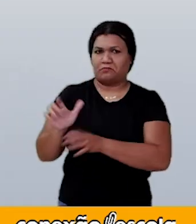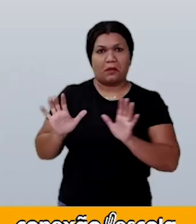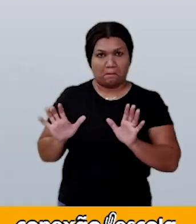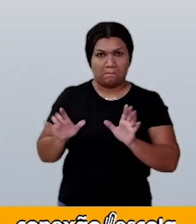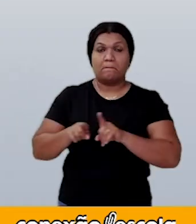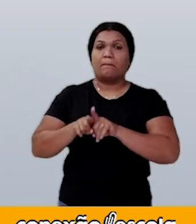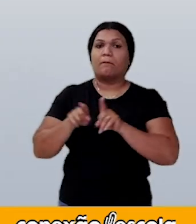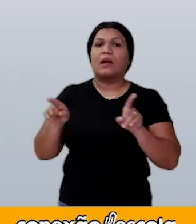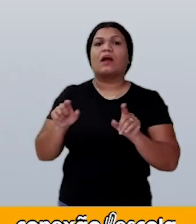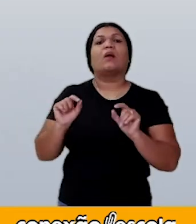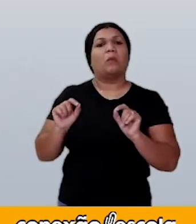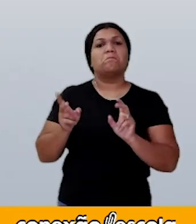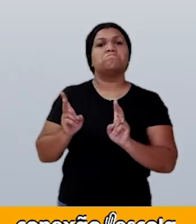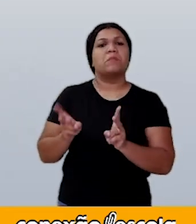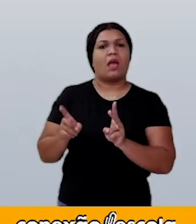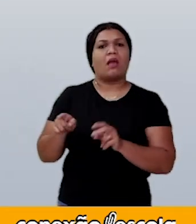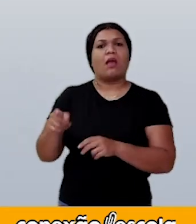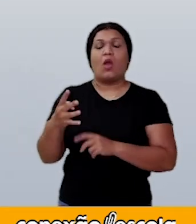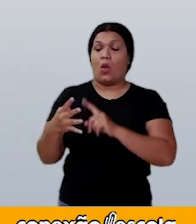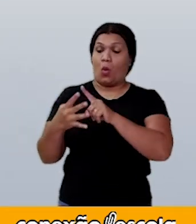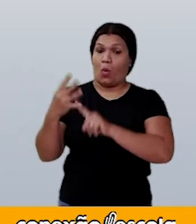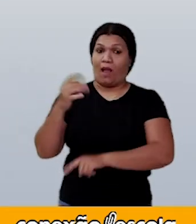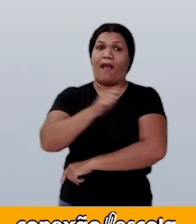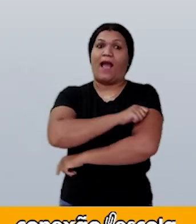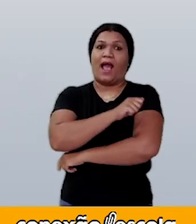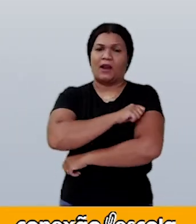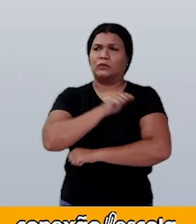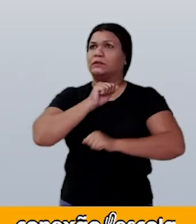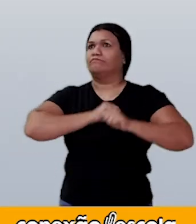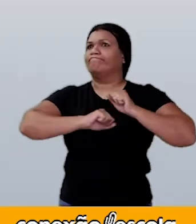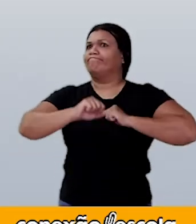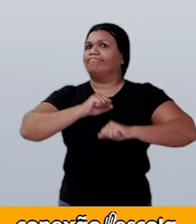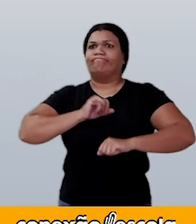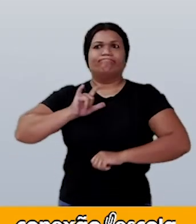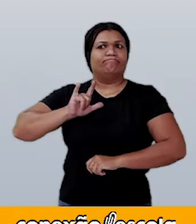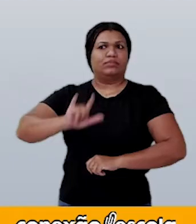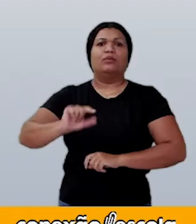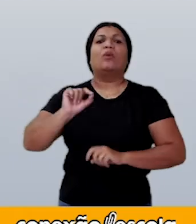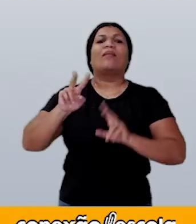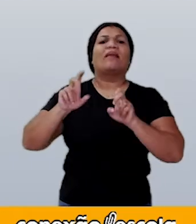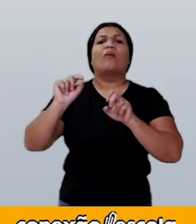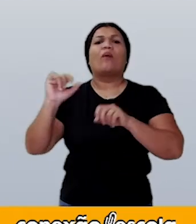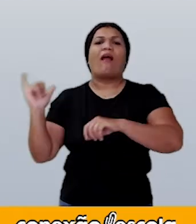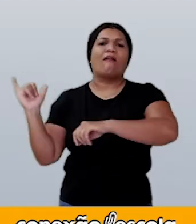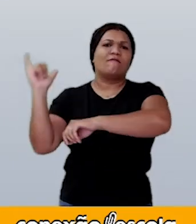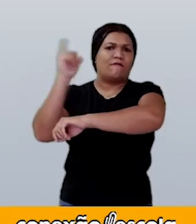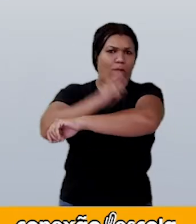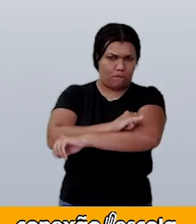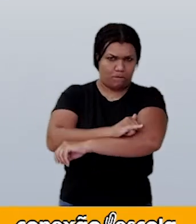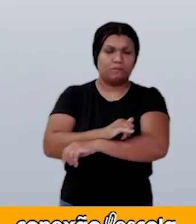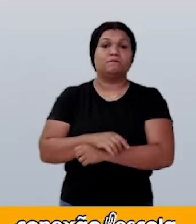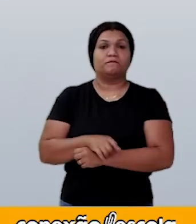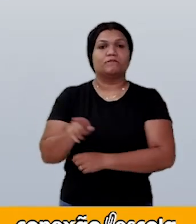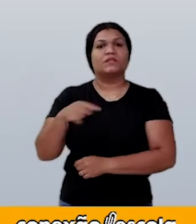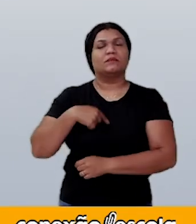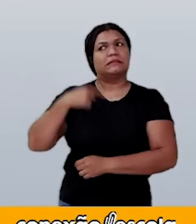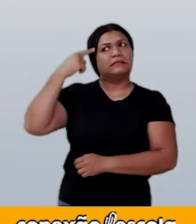assim, 4 estudantes apaixonados por aviação decidiram se aventurar